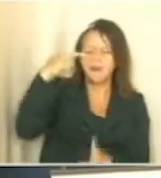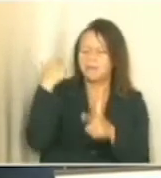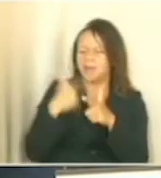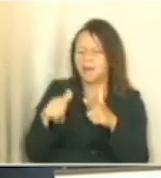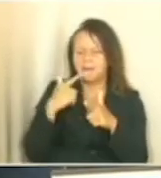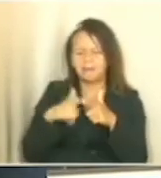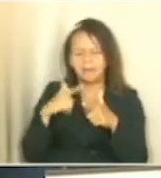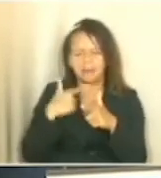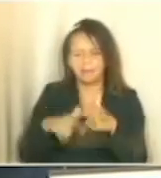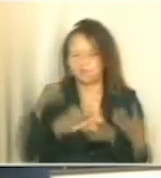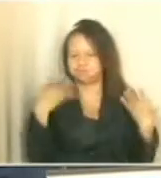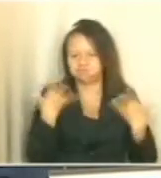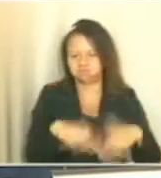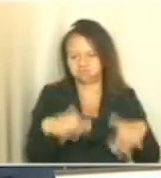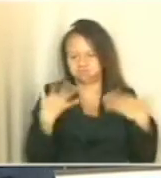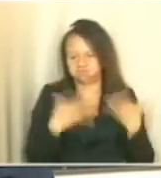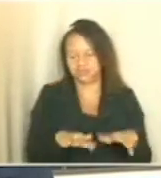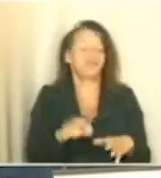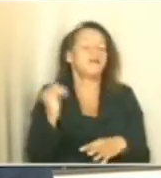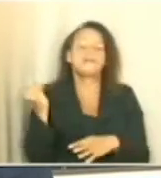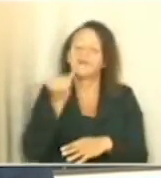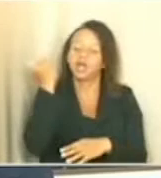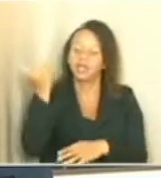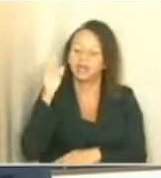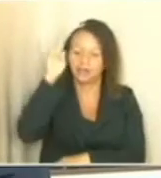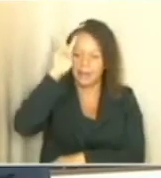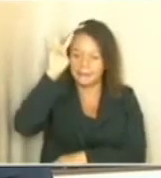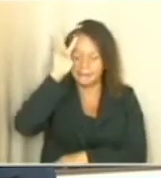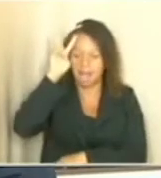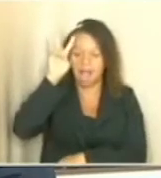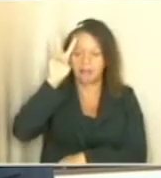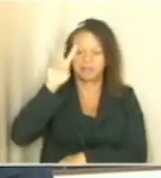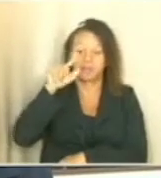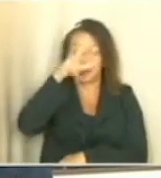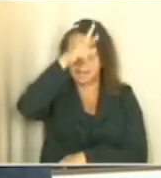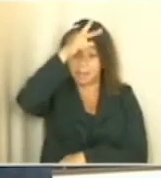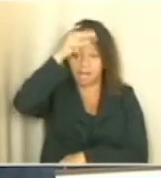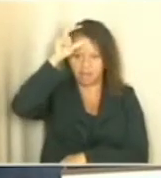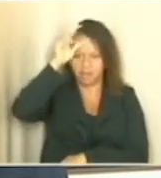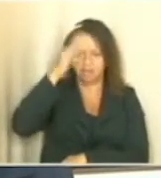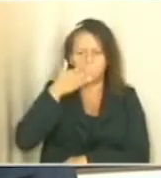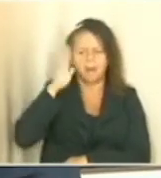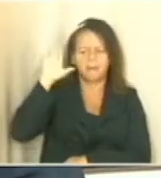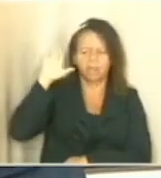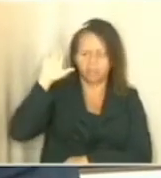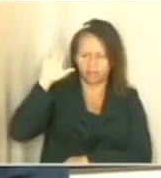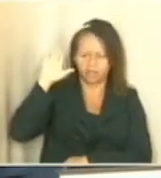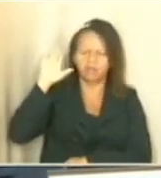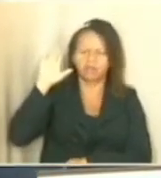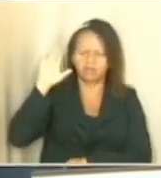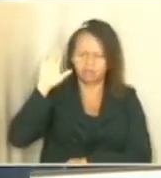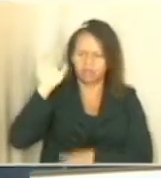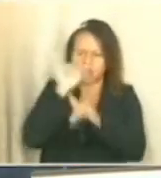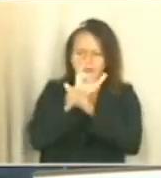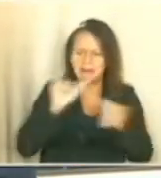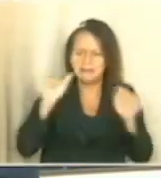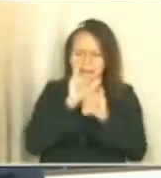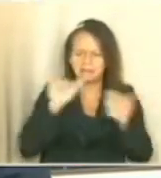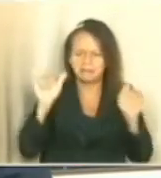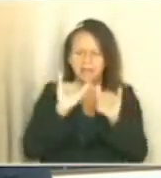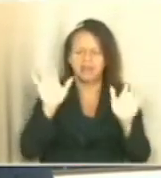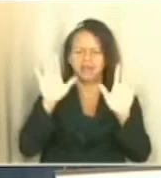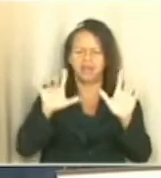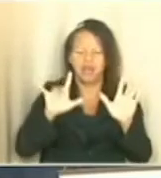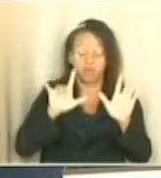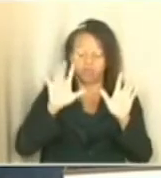ainda piores. É importante lembrar que o prefeito prometeu na campanha zerar